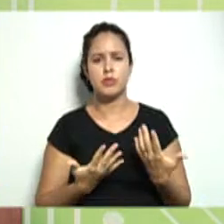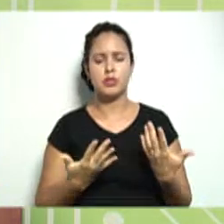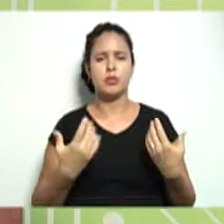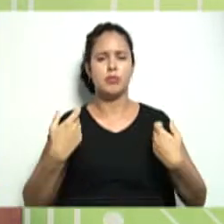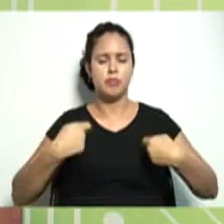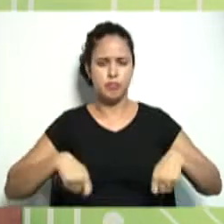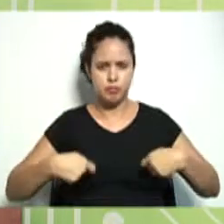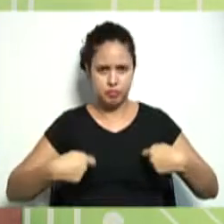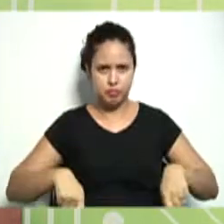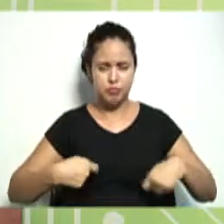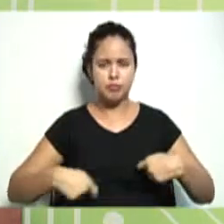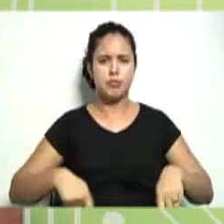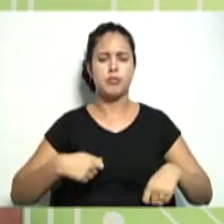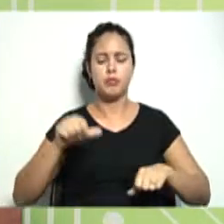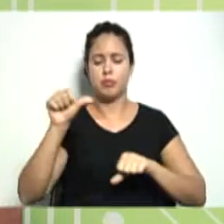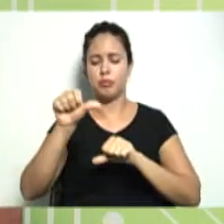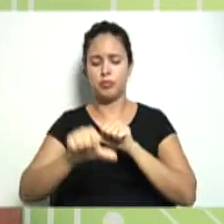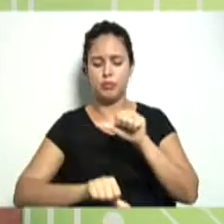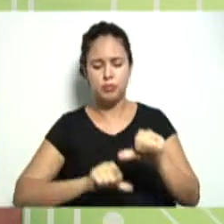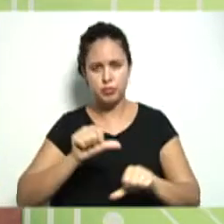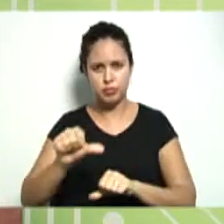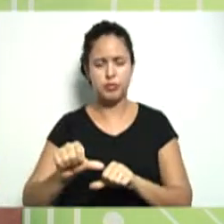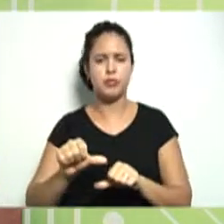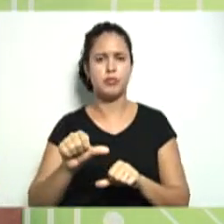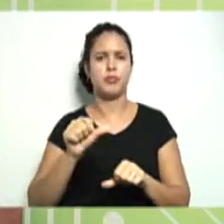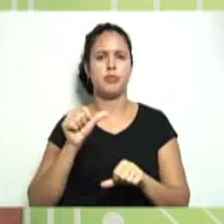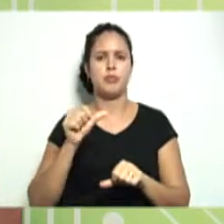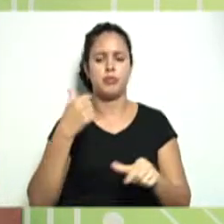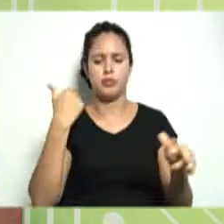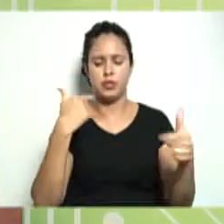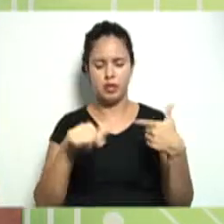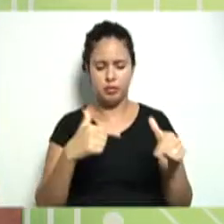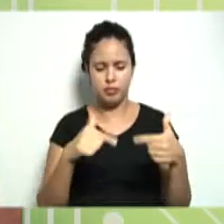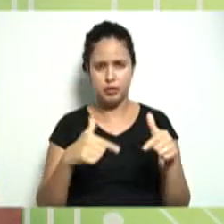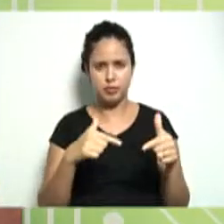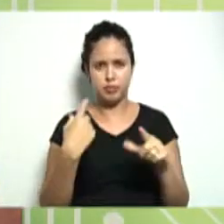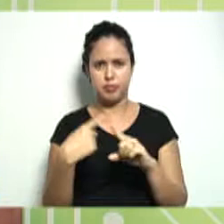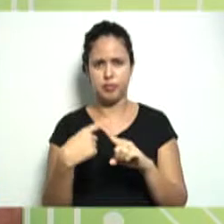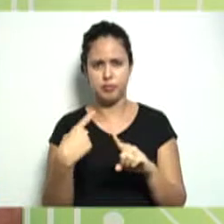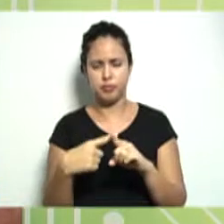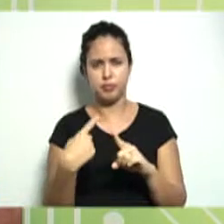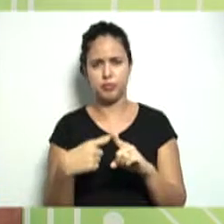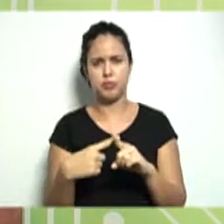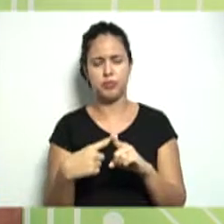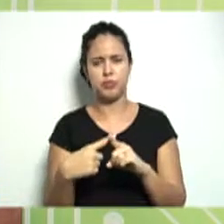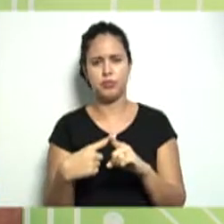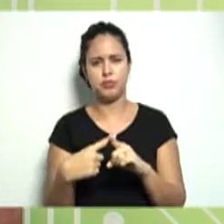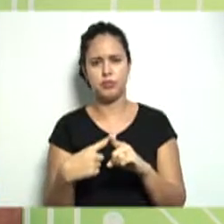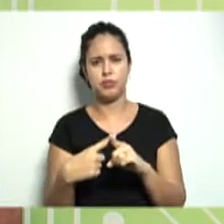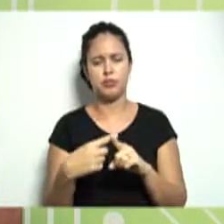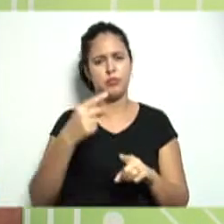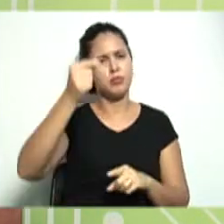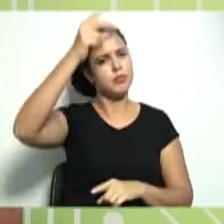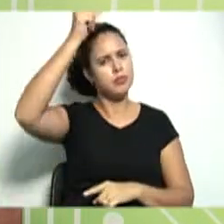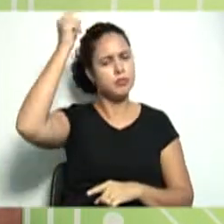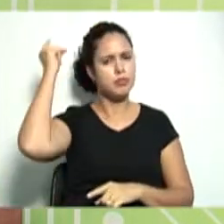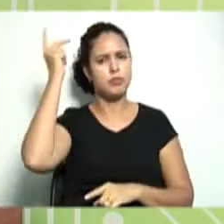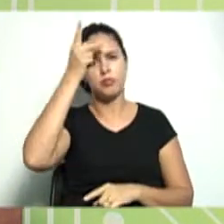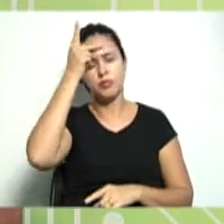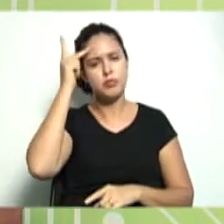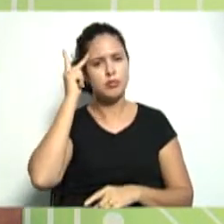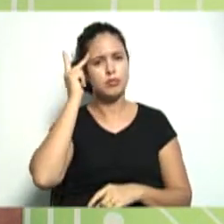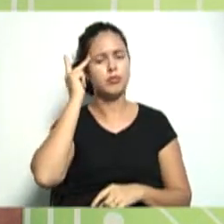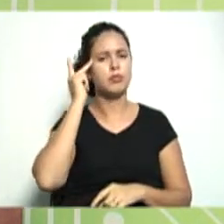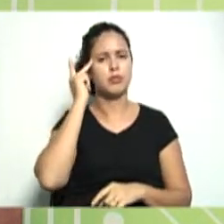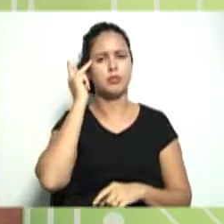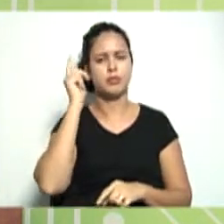de reformular um pouco a questão do trabalho. Por quê? Porque aqueles que antes realizavam